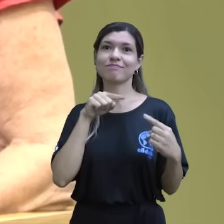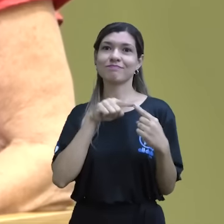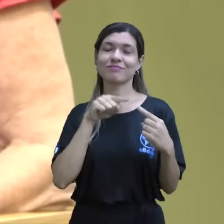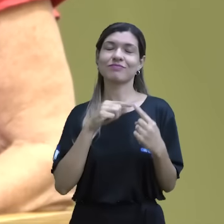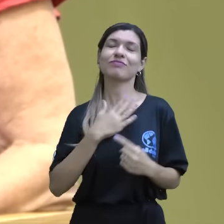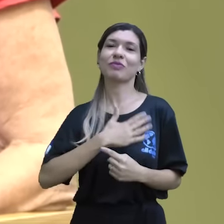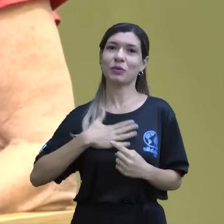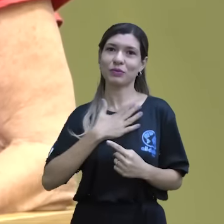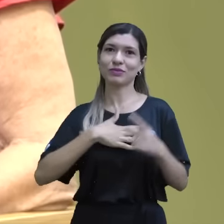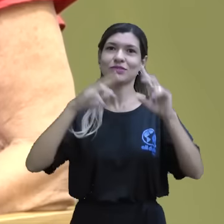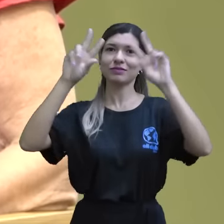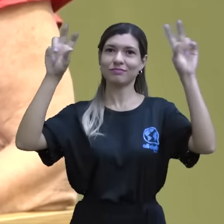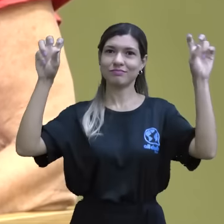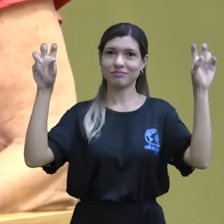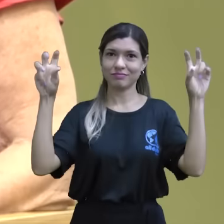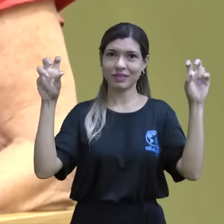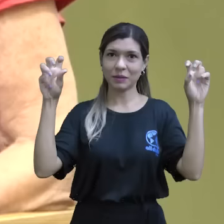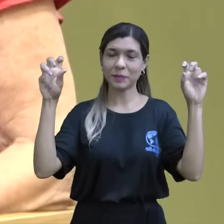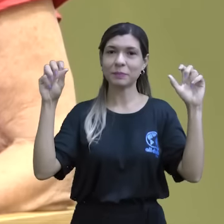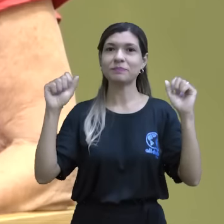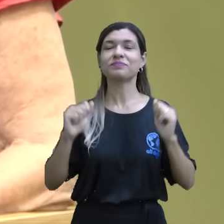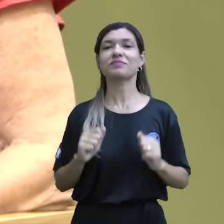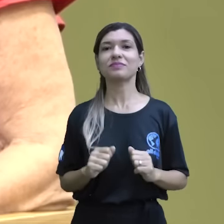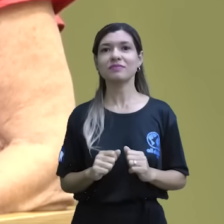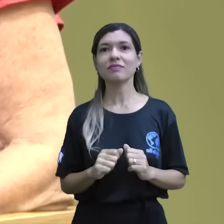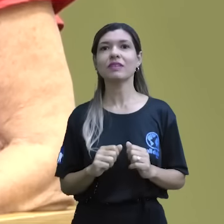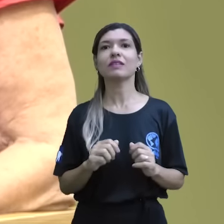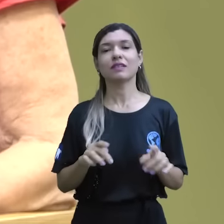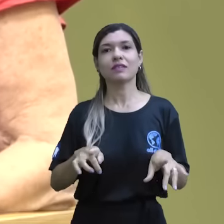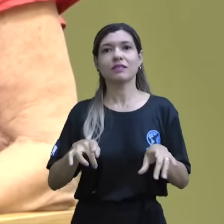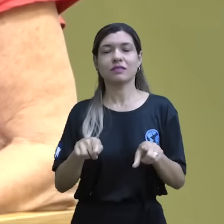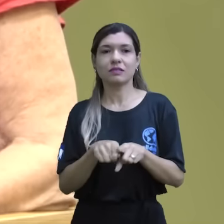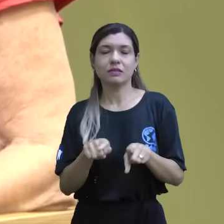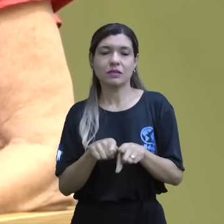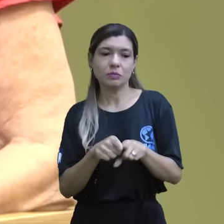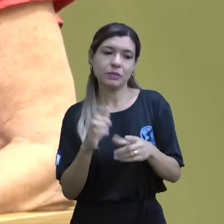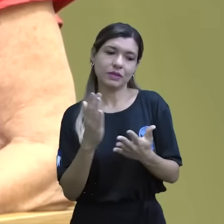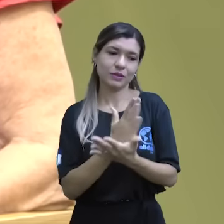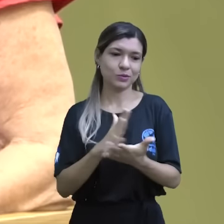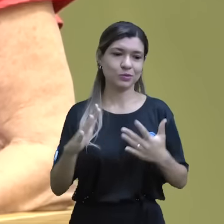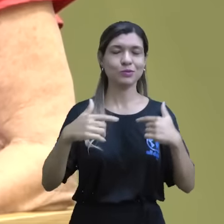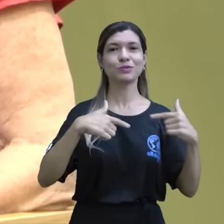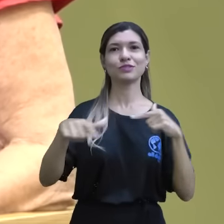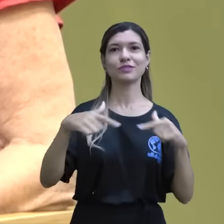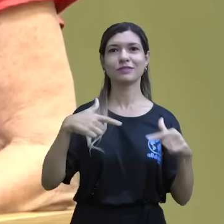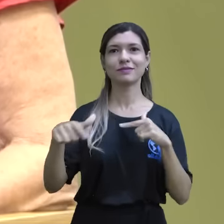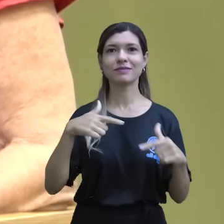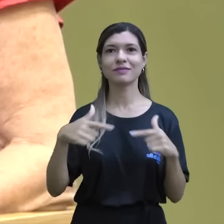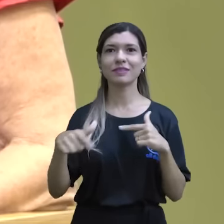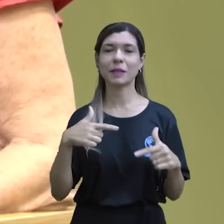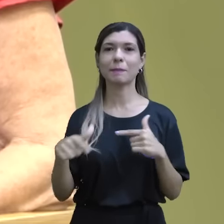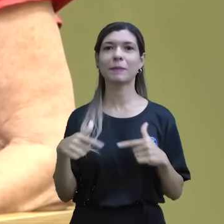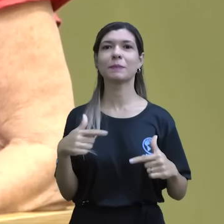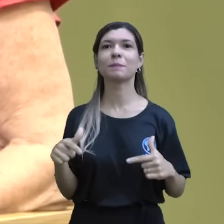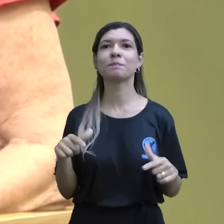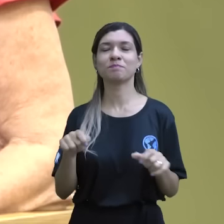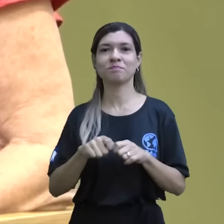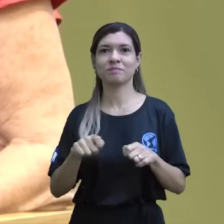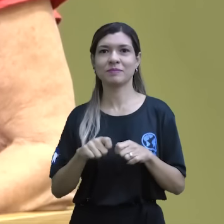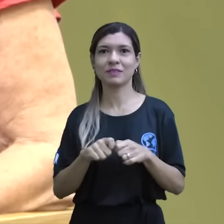a correspondência e algumas resenhas, fiz um prefácio que eu adorei fazer do Clara dos